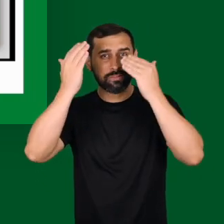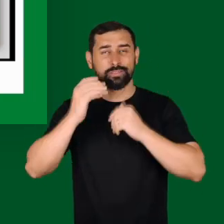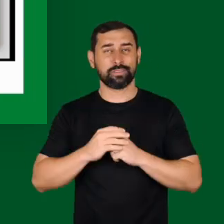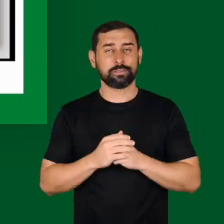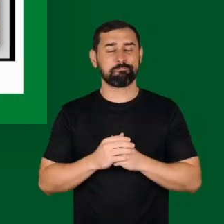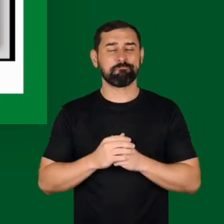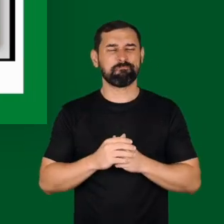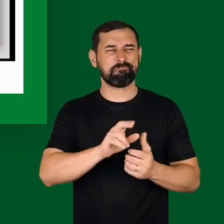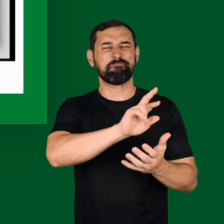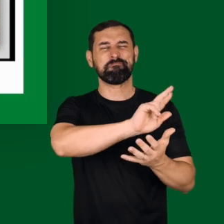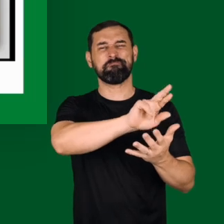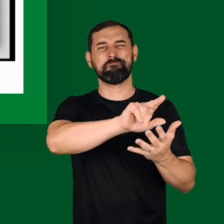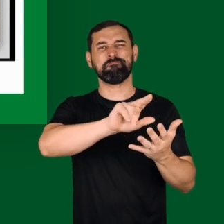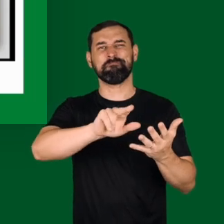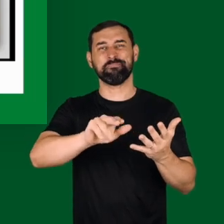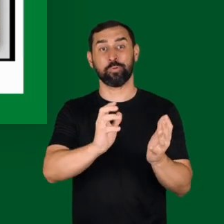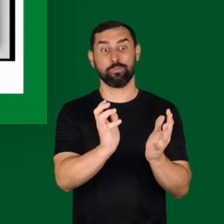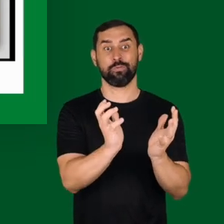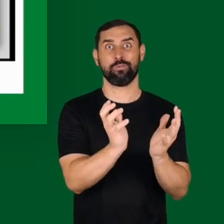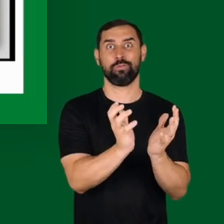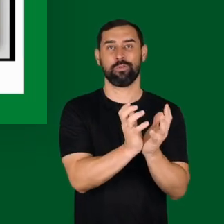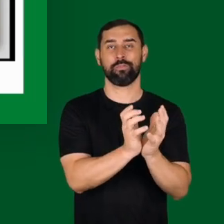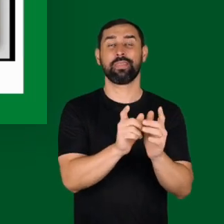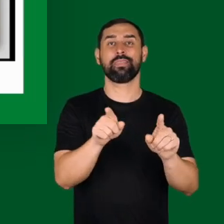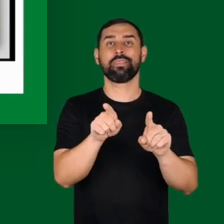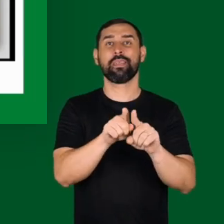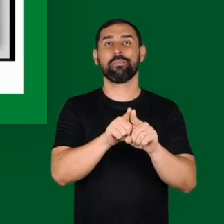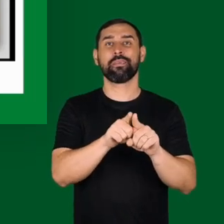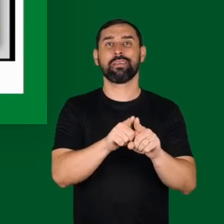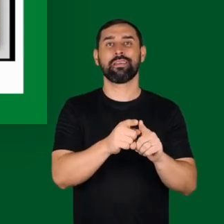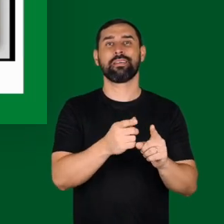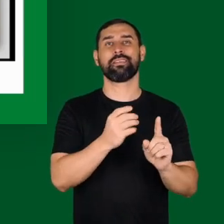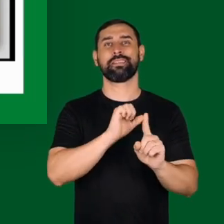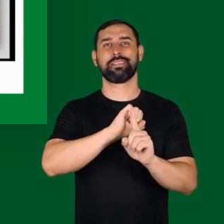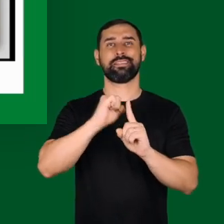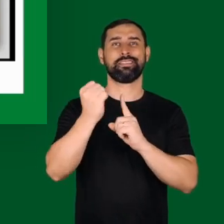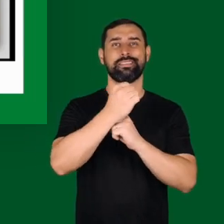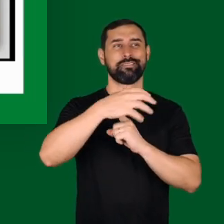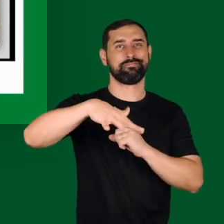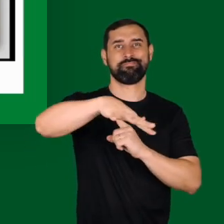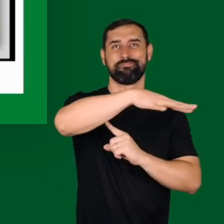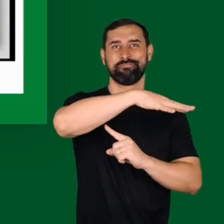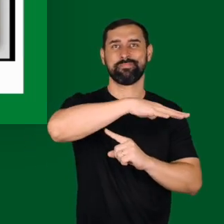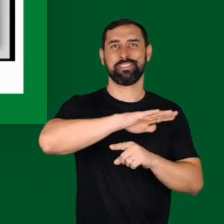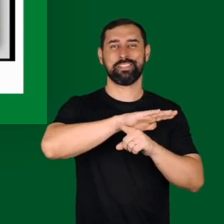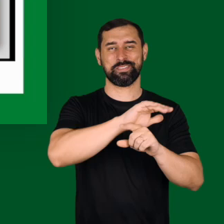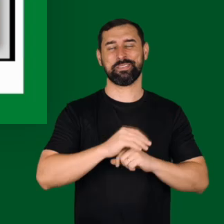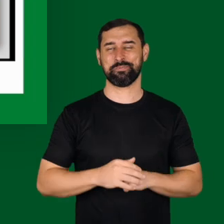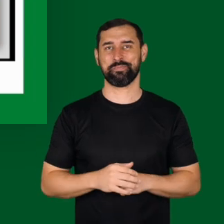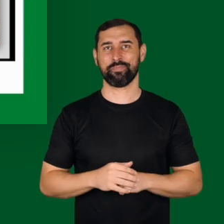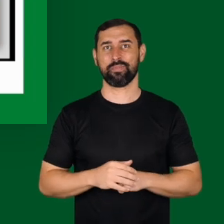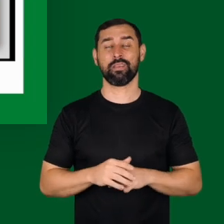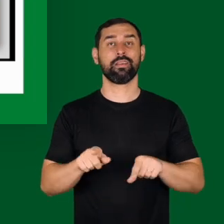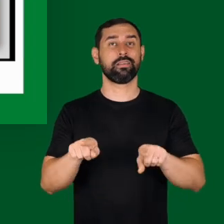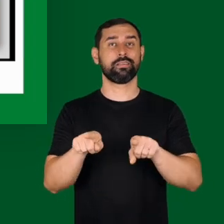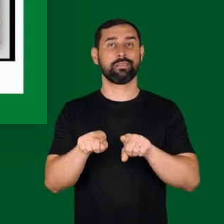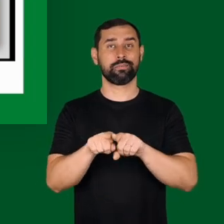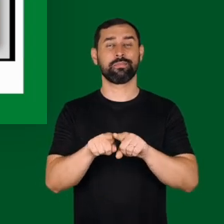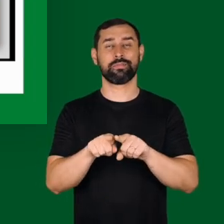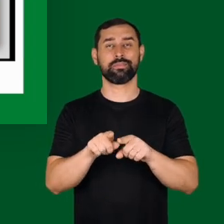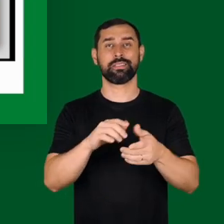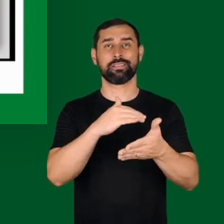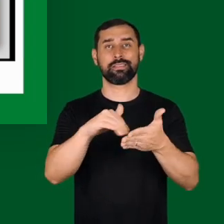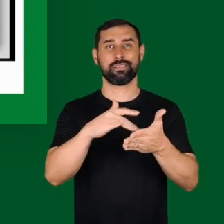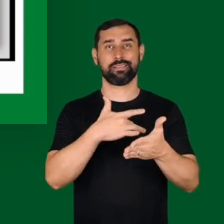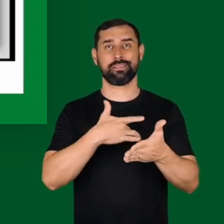ganho grande que a gente teve esse ano, que foi a nossa assistente social. Gostaria de agradecer também a Secretaria